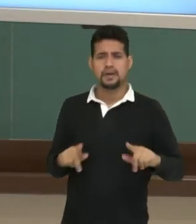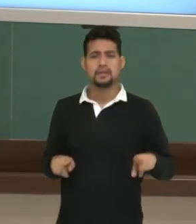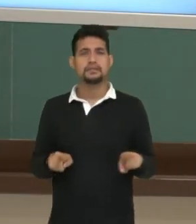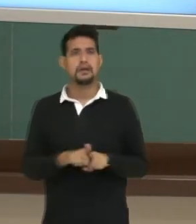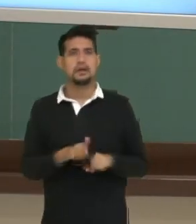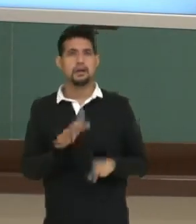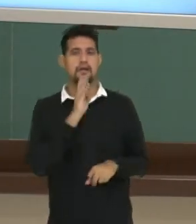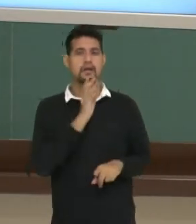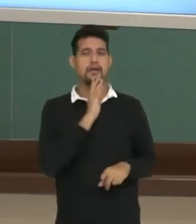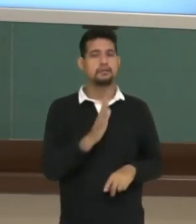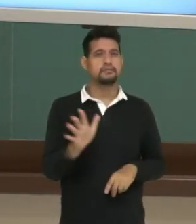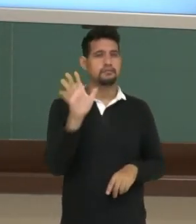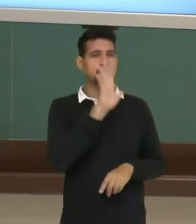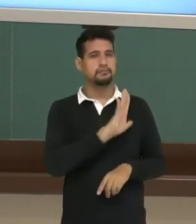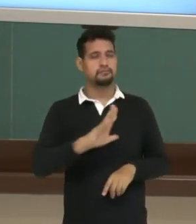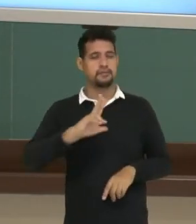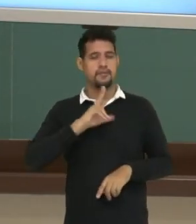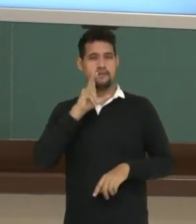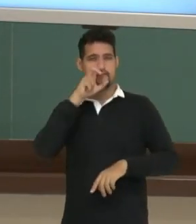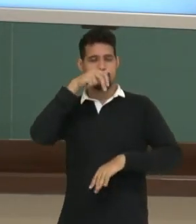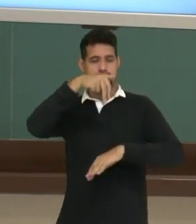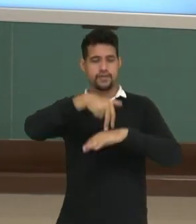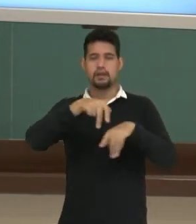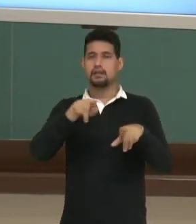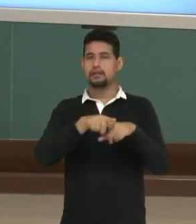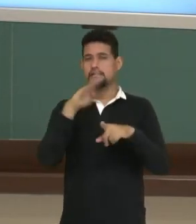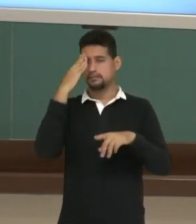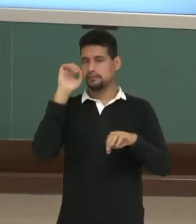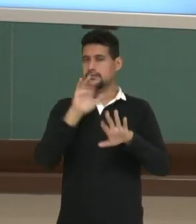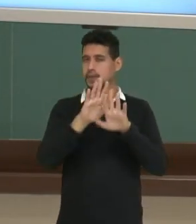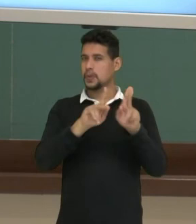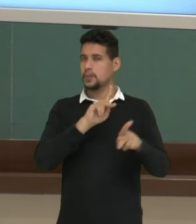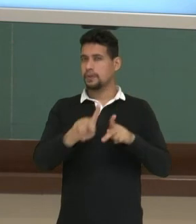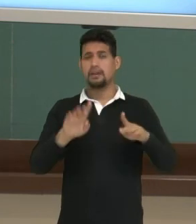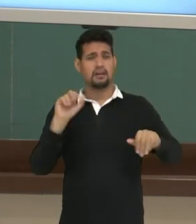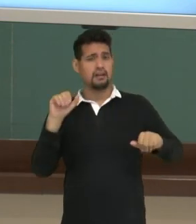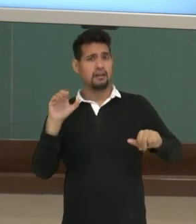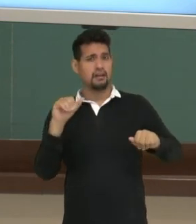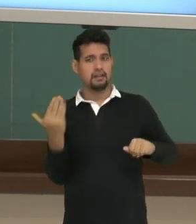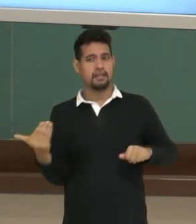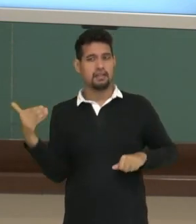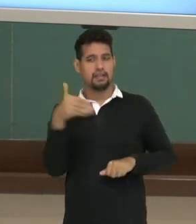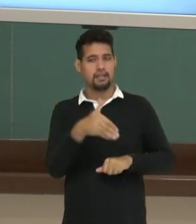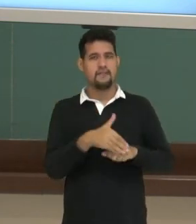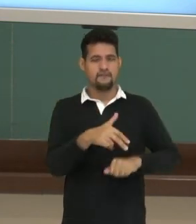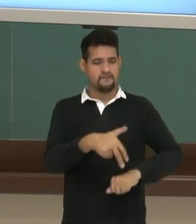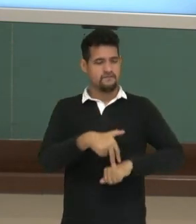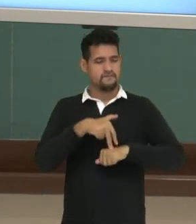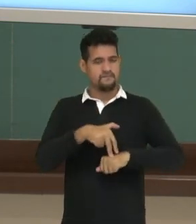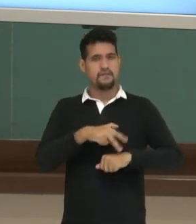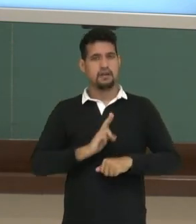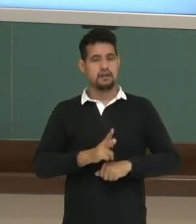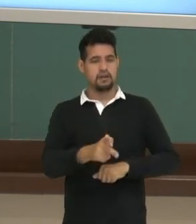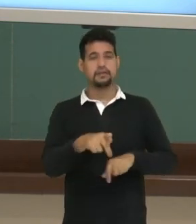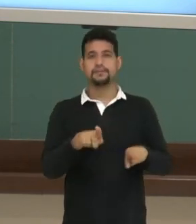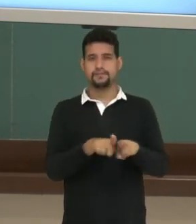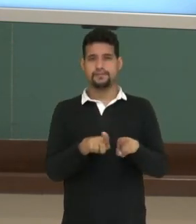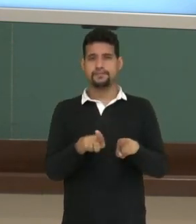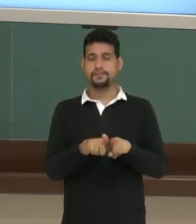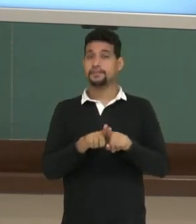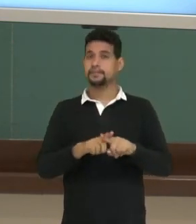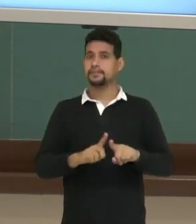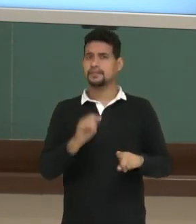eles puderam resistir, né? E entendendo que os espanhóis eram os invasores, eles resistiram, né? Então, apesar